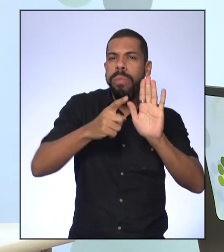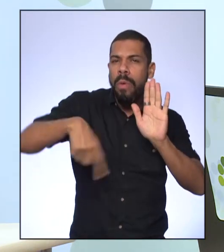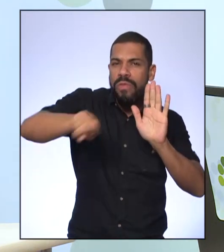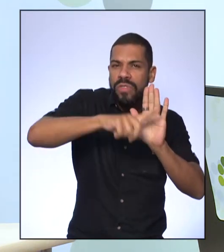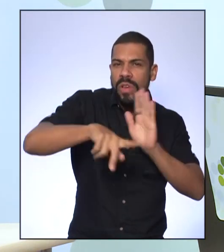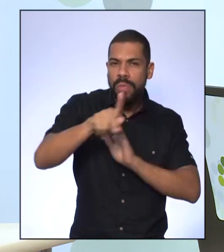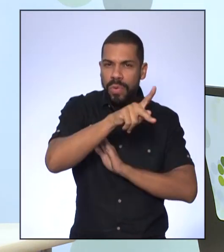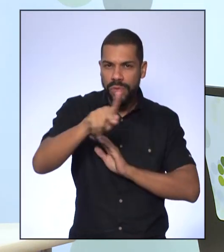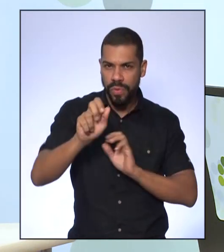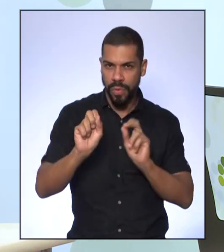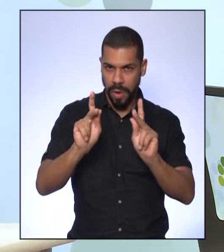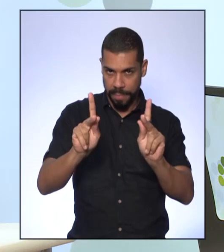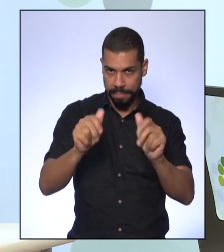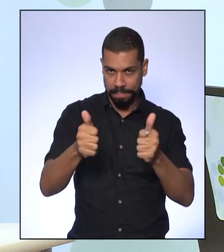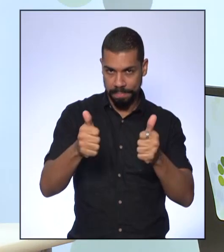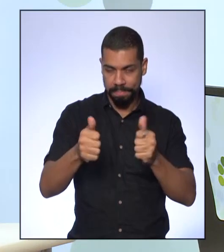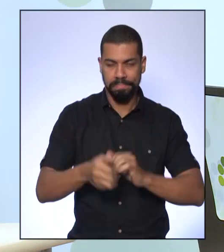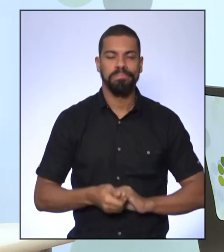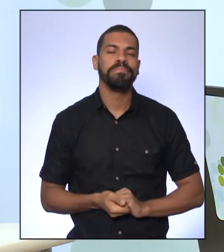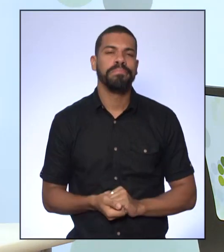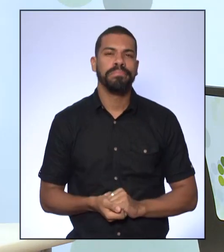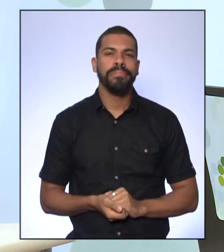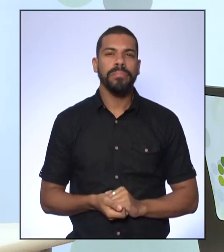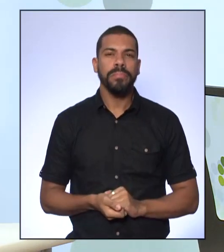Tá? Então,